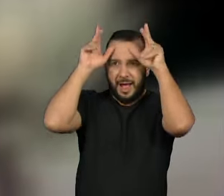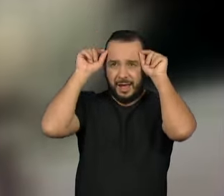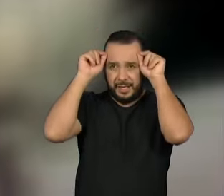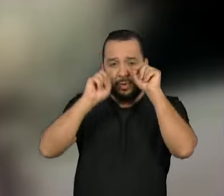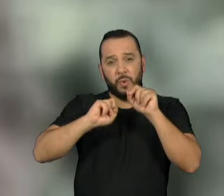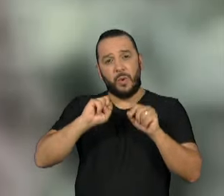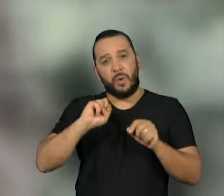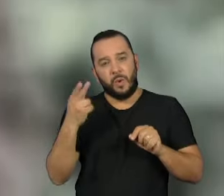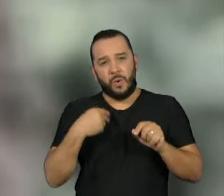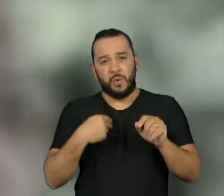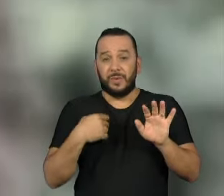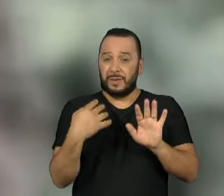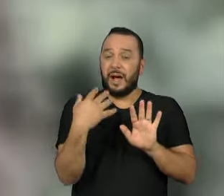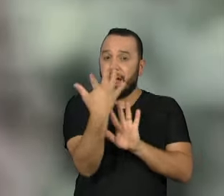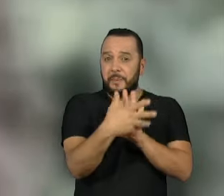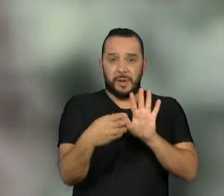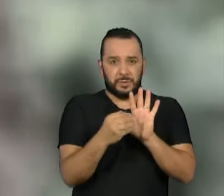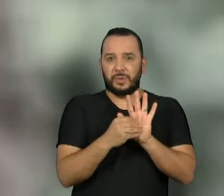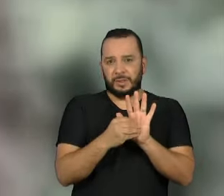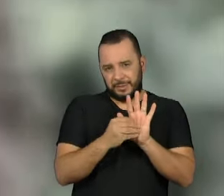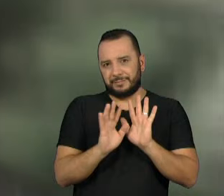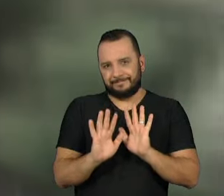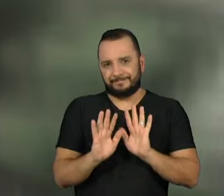Amazonas contíguo.